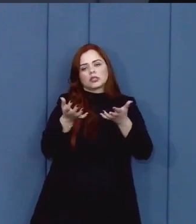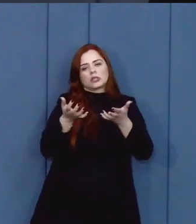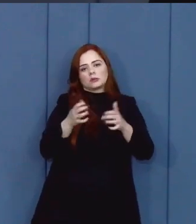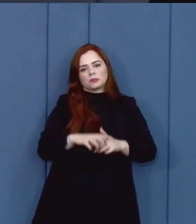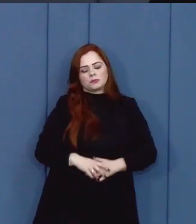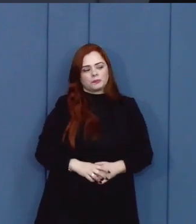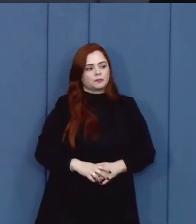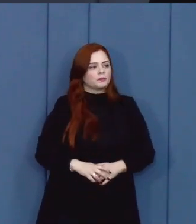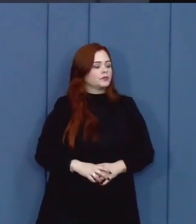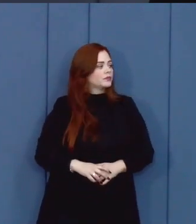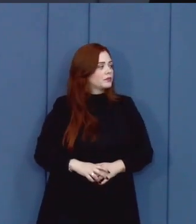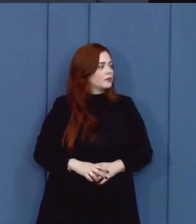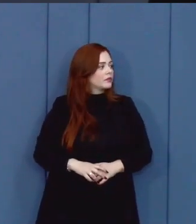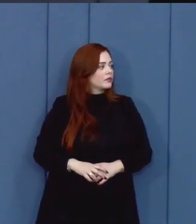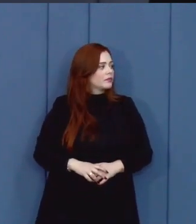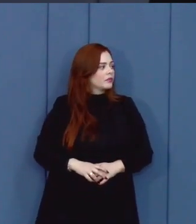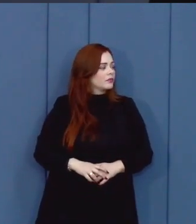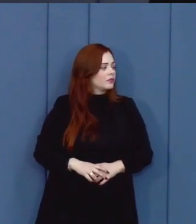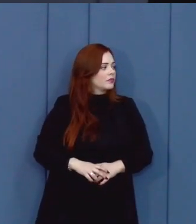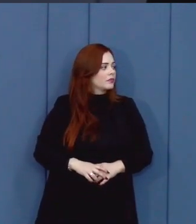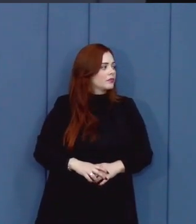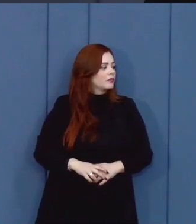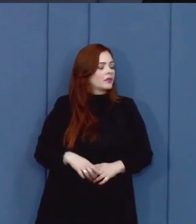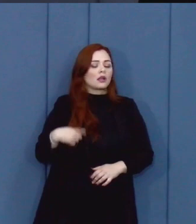né? Para que ela seja de fato